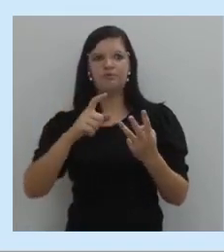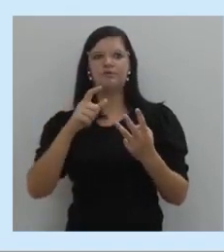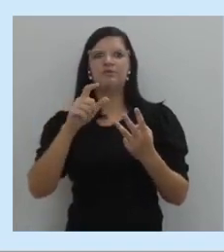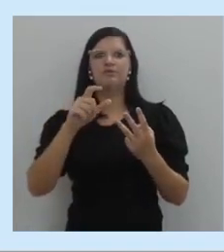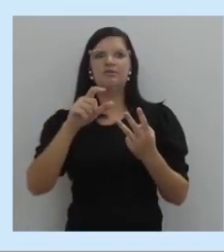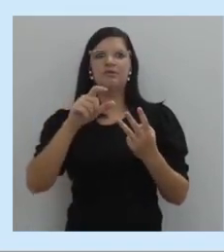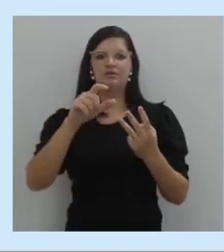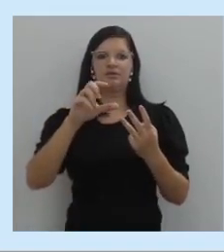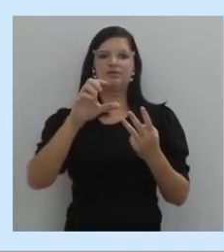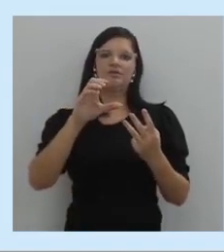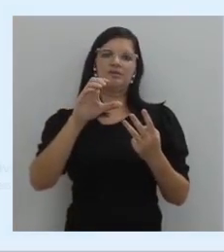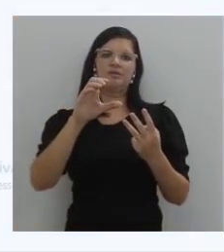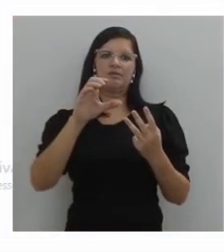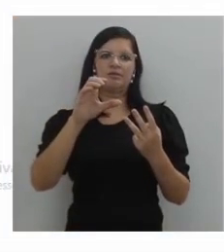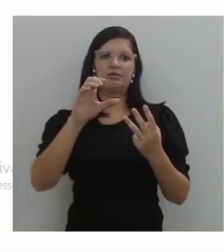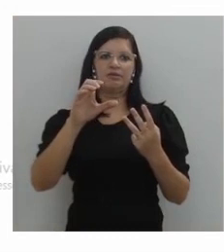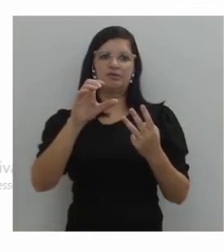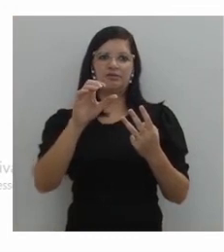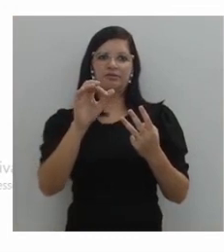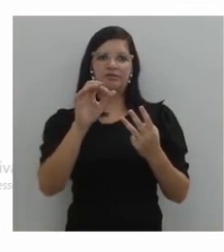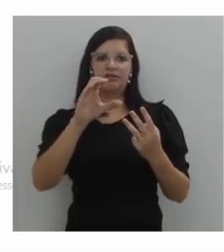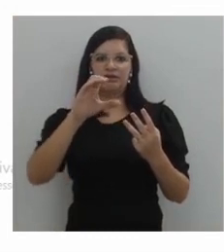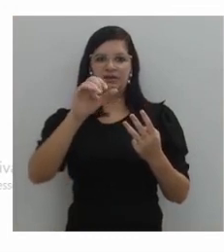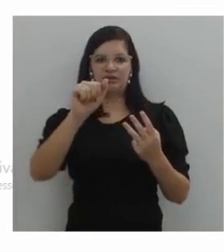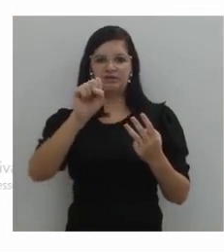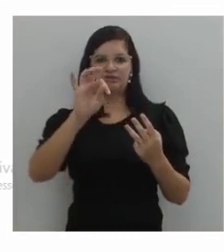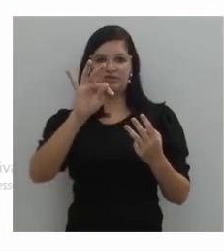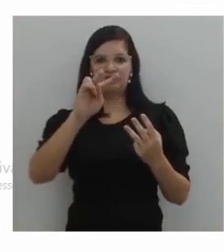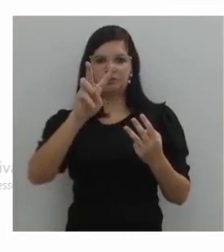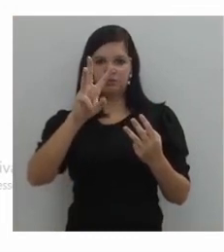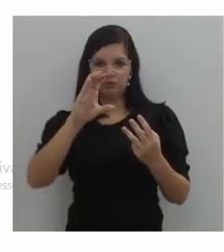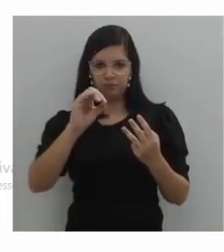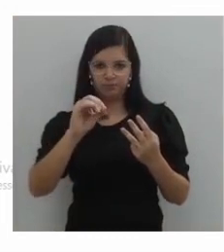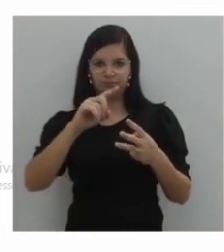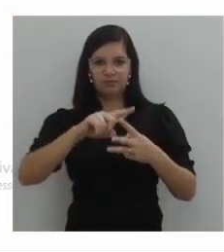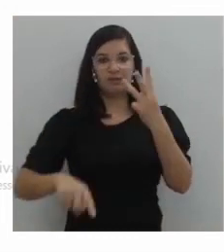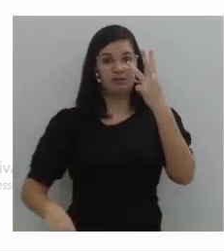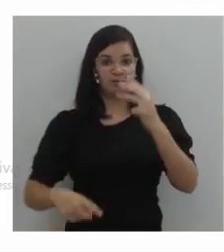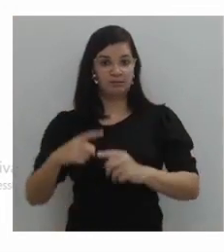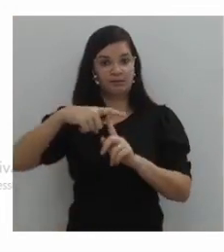tela agora. Acompanhe aí, por favor. Então, existem esses três tipos